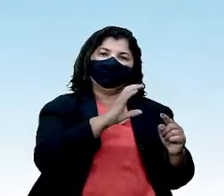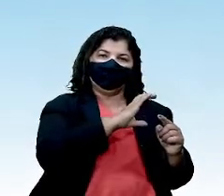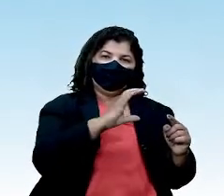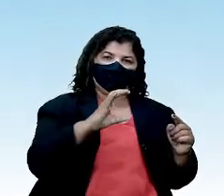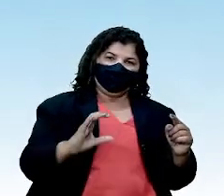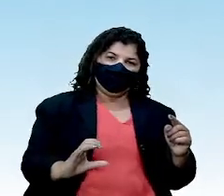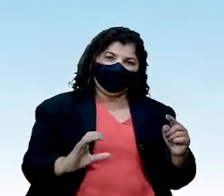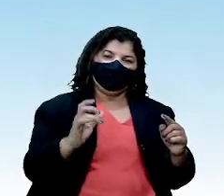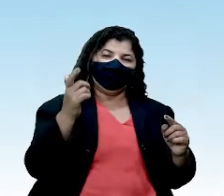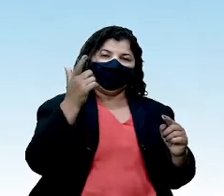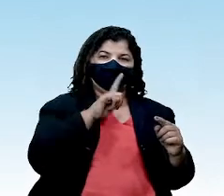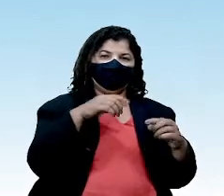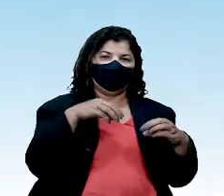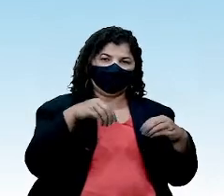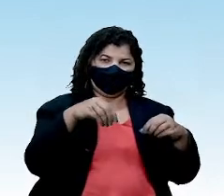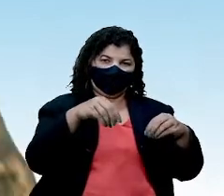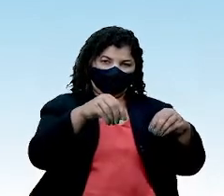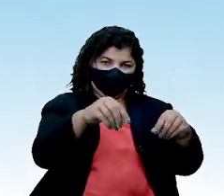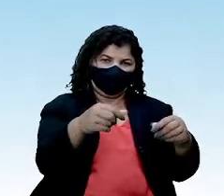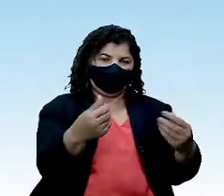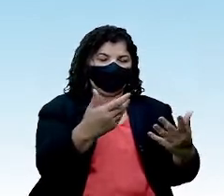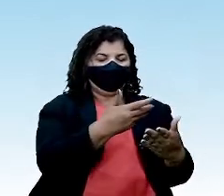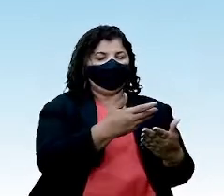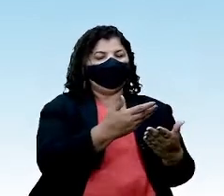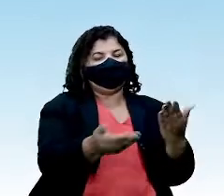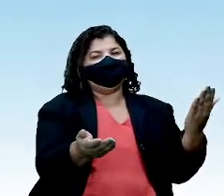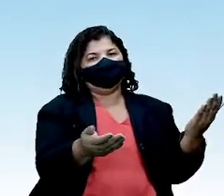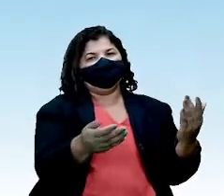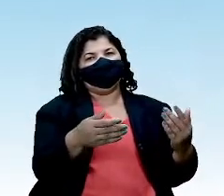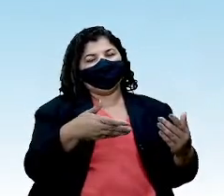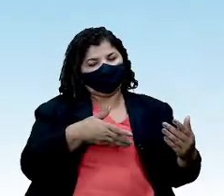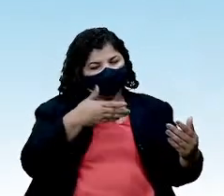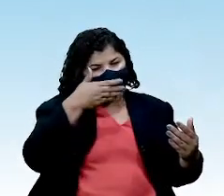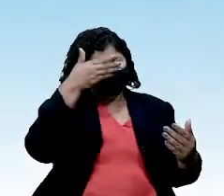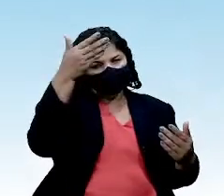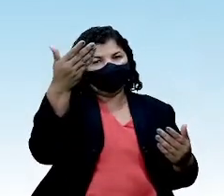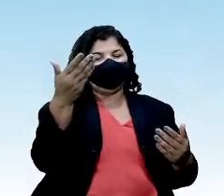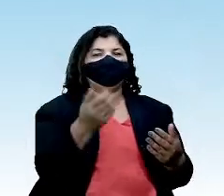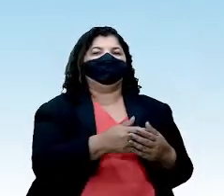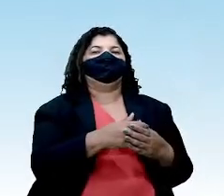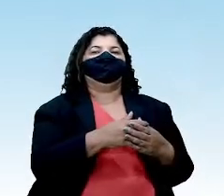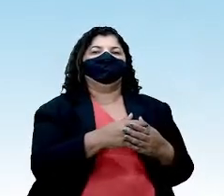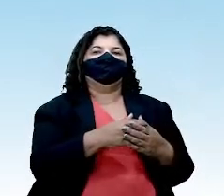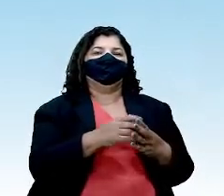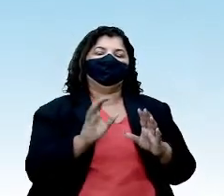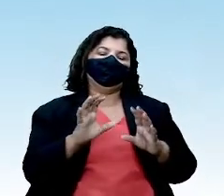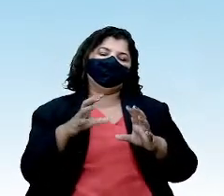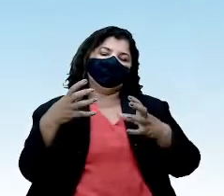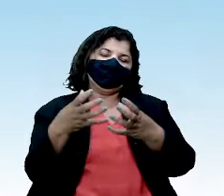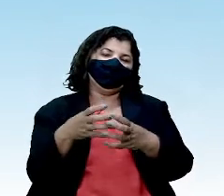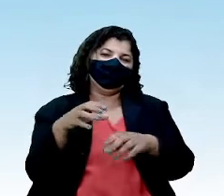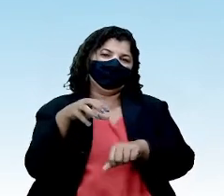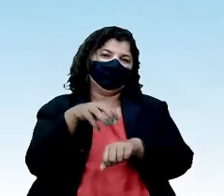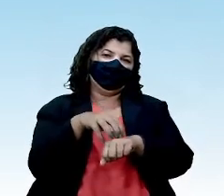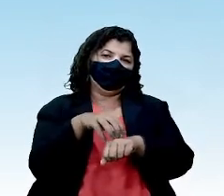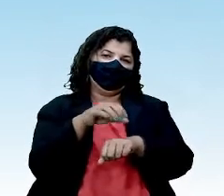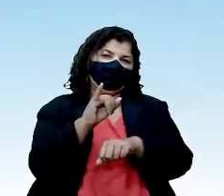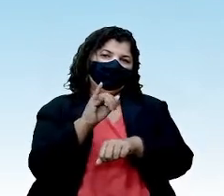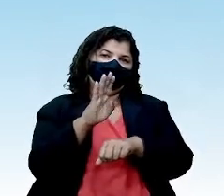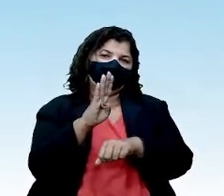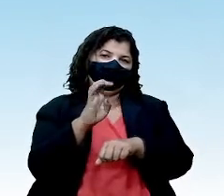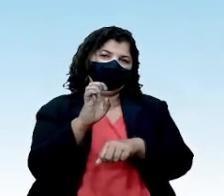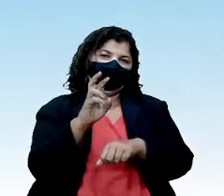terras perdidas pelos árabes, né? Então, a formação das monarquias ibéricas, né? Então, com a invasão